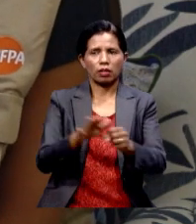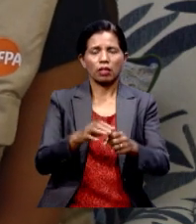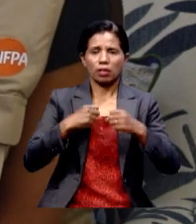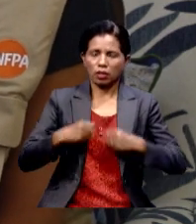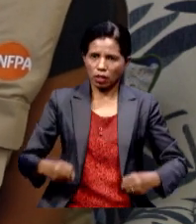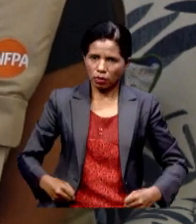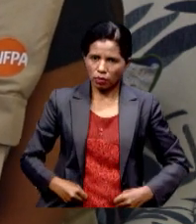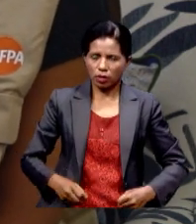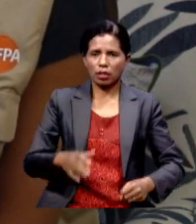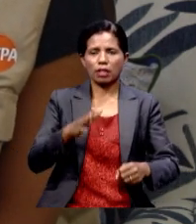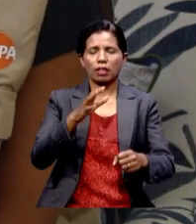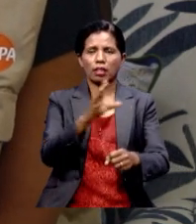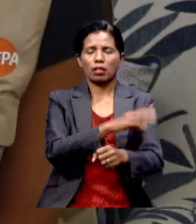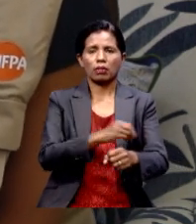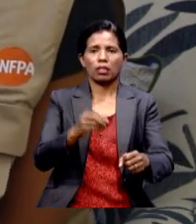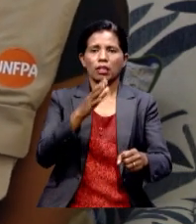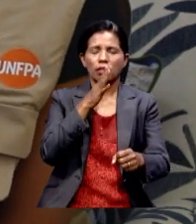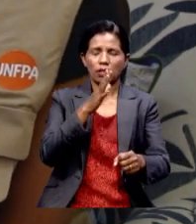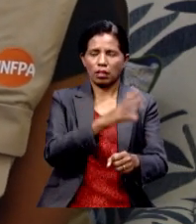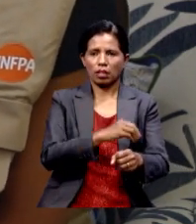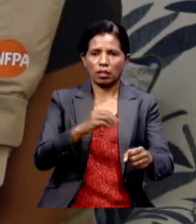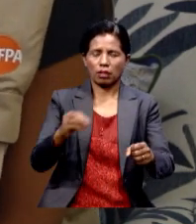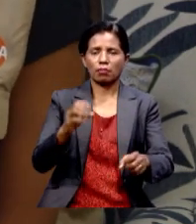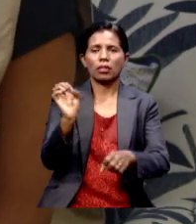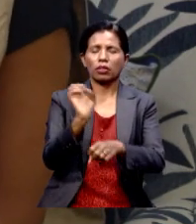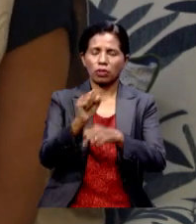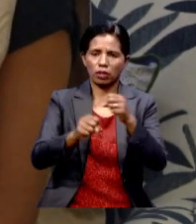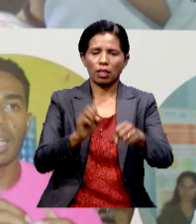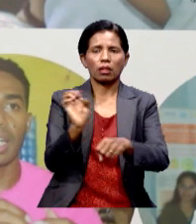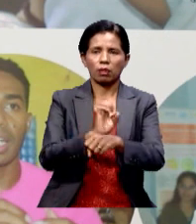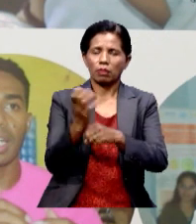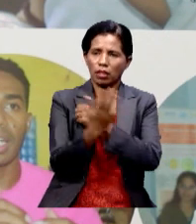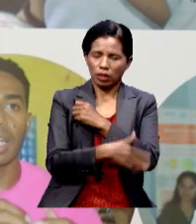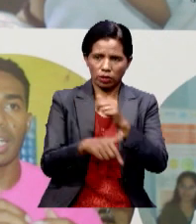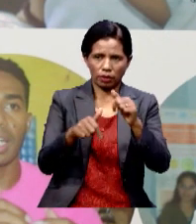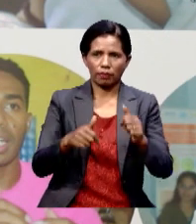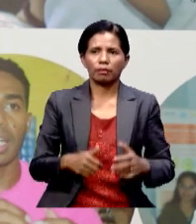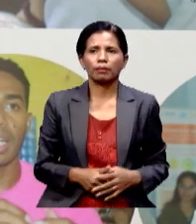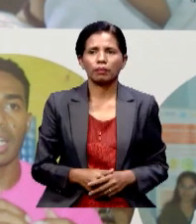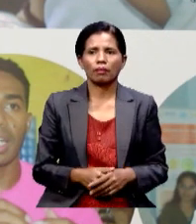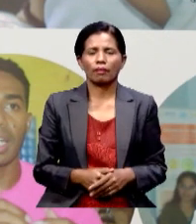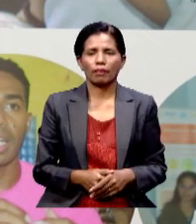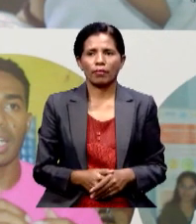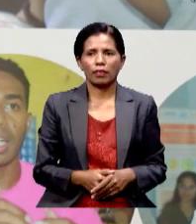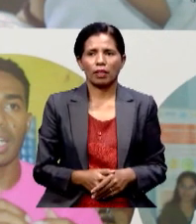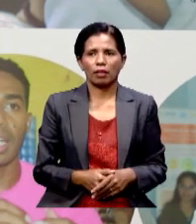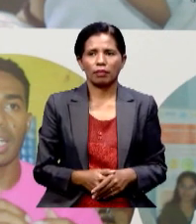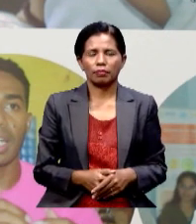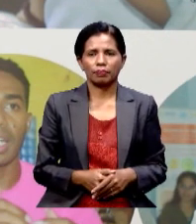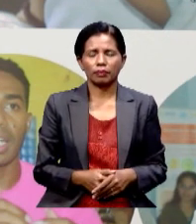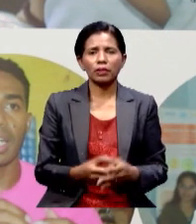materna, investe-se, obviamente, no desenvolvimento social e económico do país. E que encontro teve esta semana e o que lhe